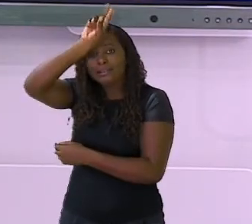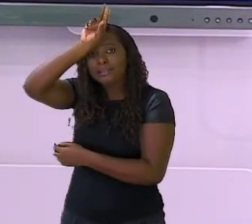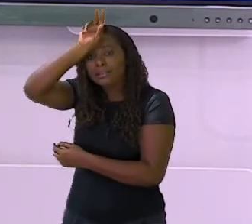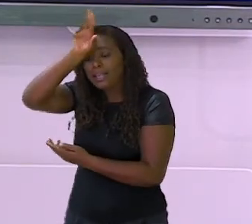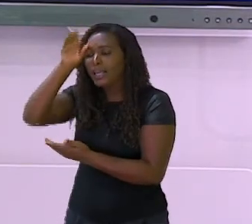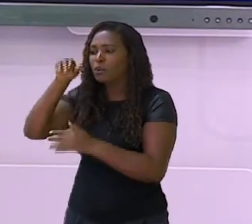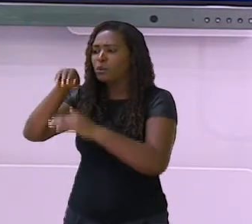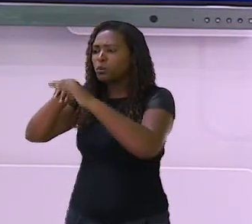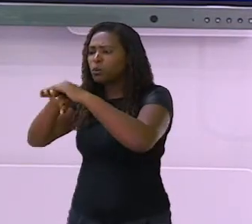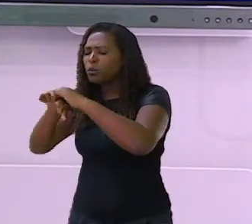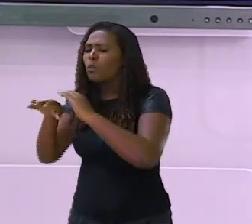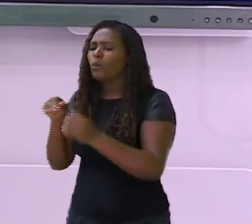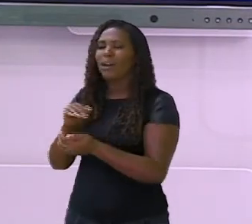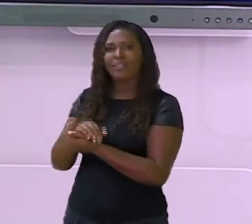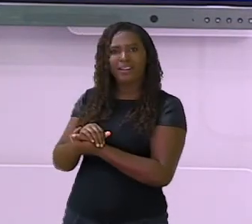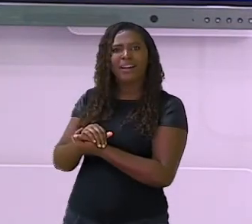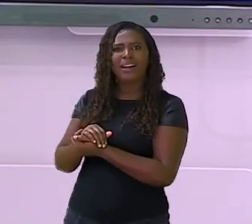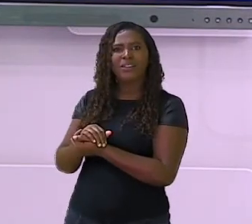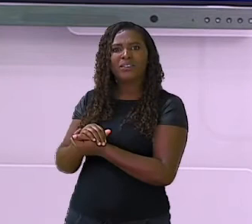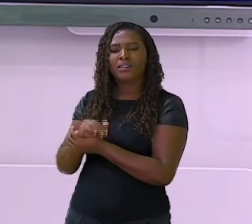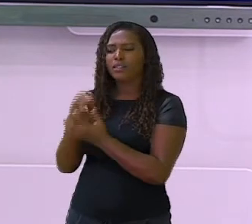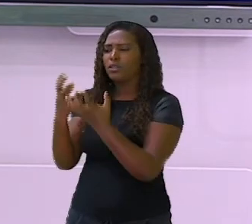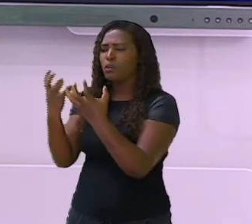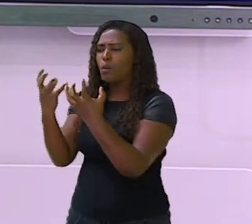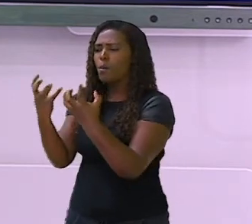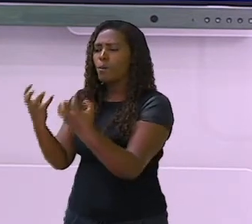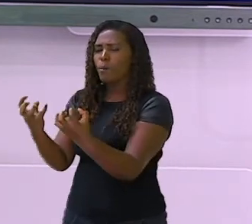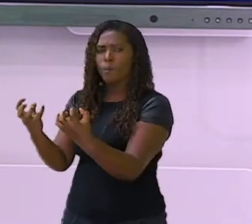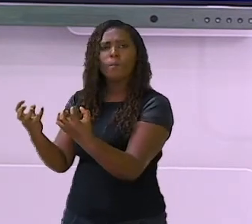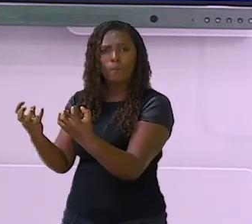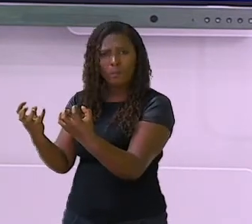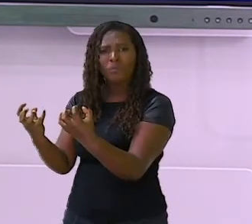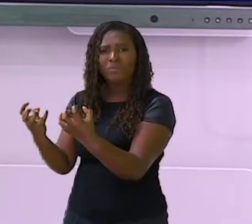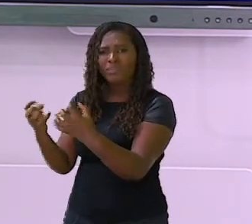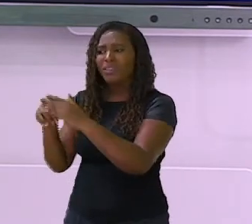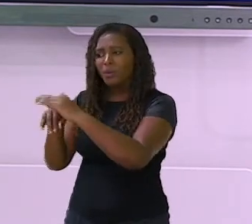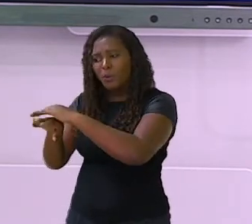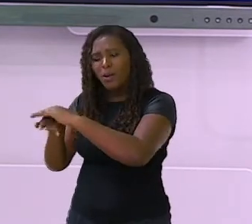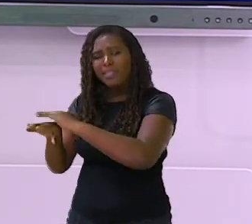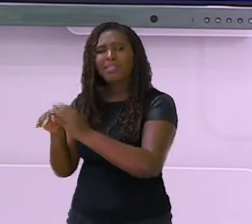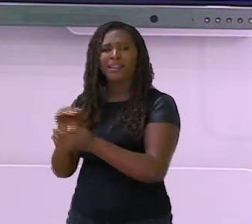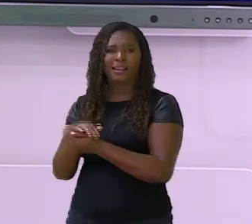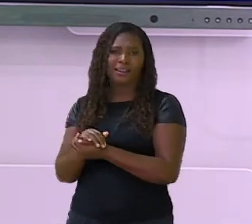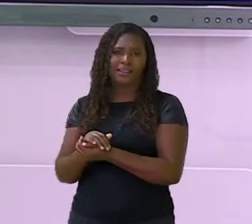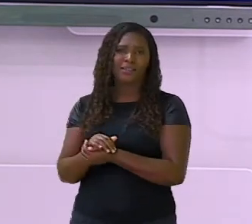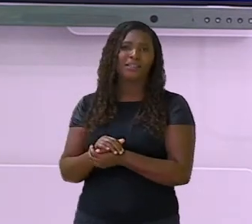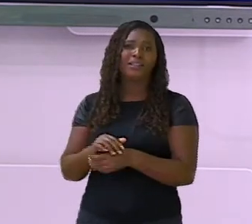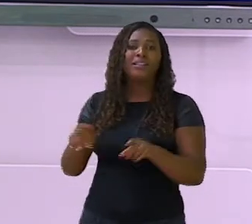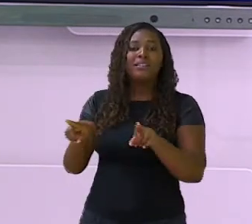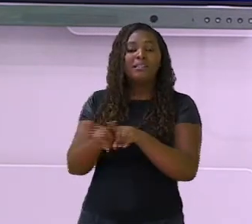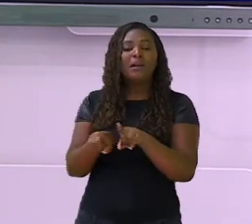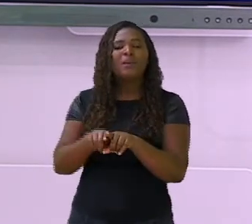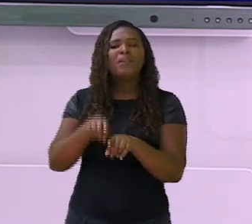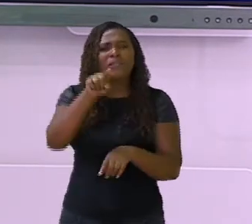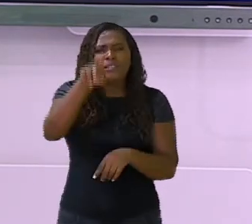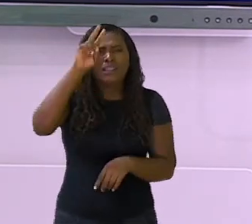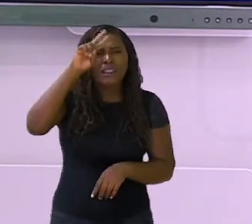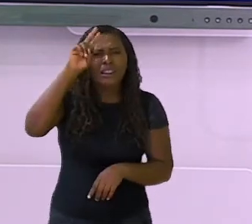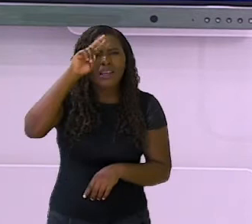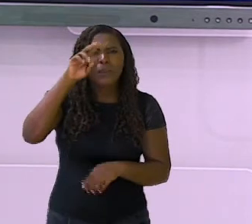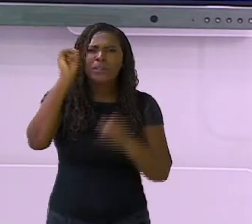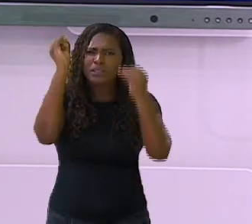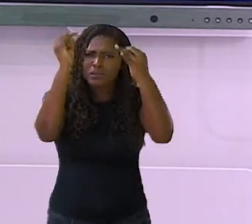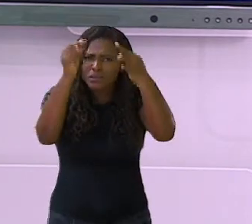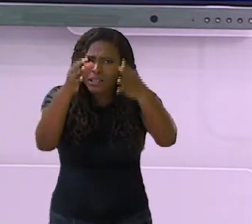gente não viu que a escola ela também acontecia em casa. Então, por exemplo, as pessoas aprendiam muito em casa, então eles guardavam